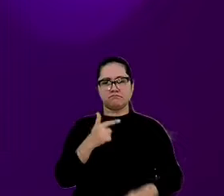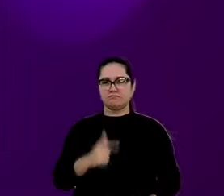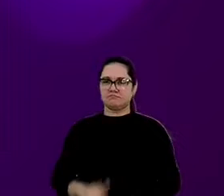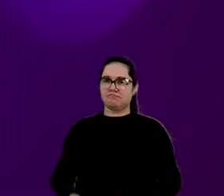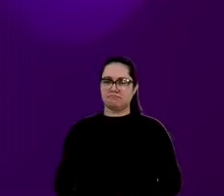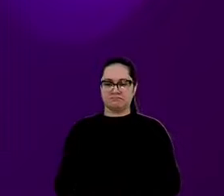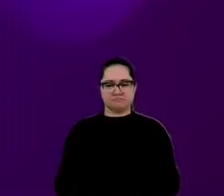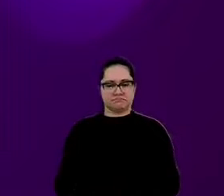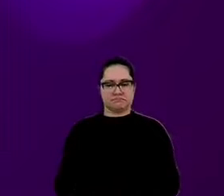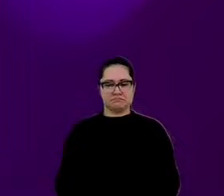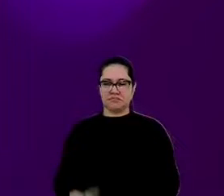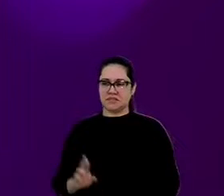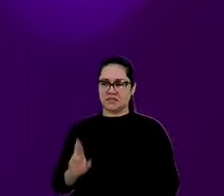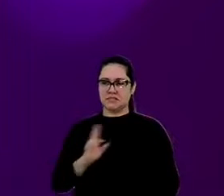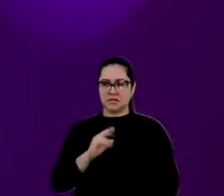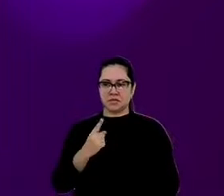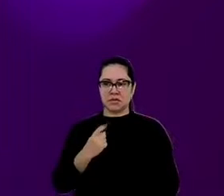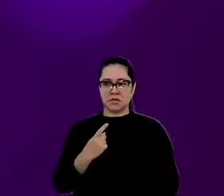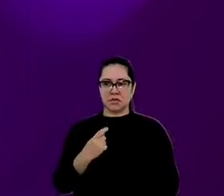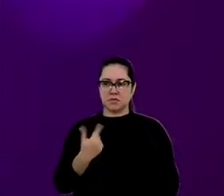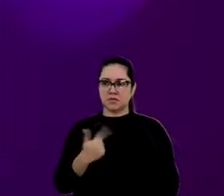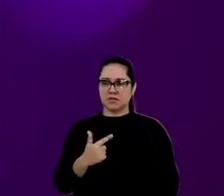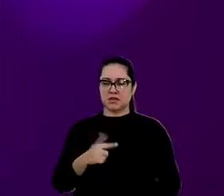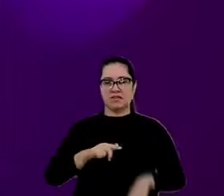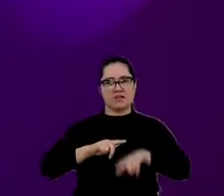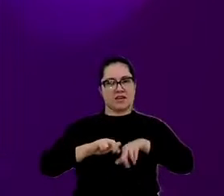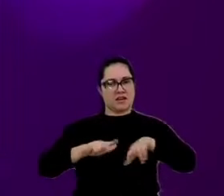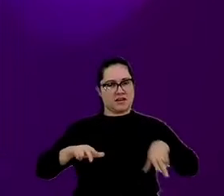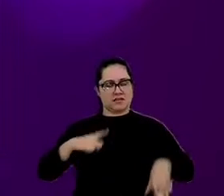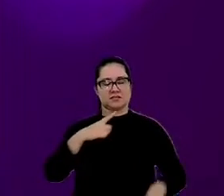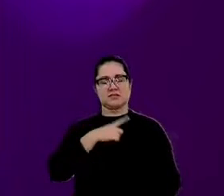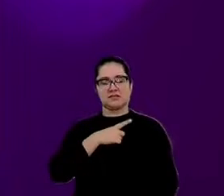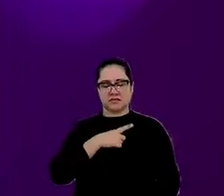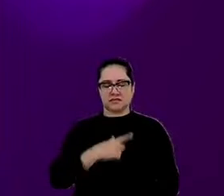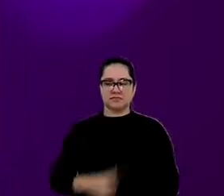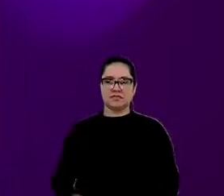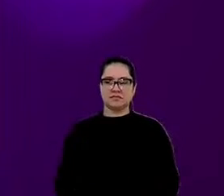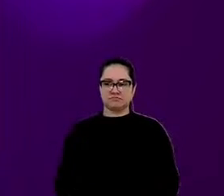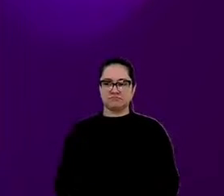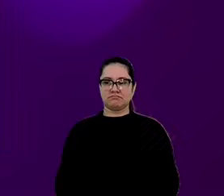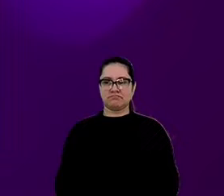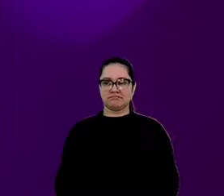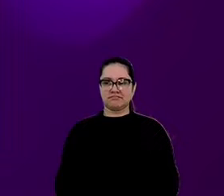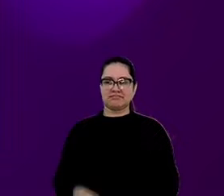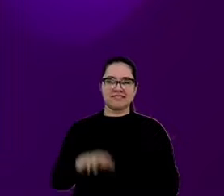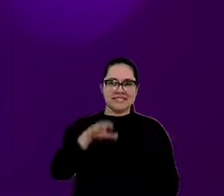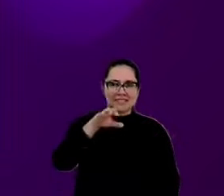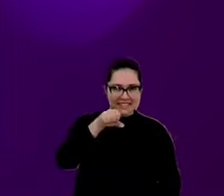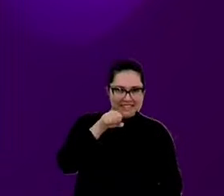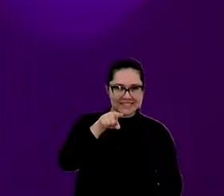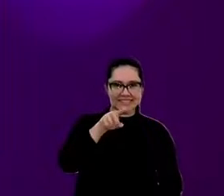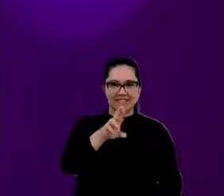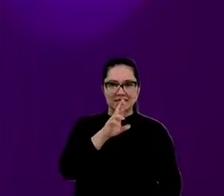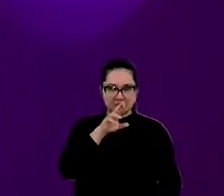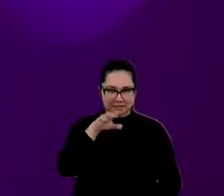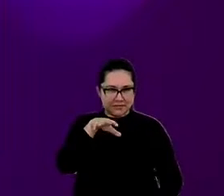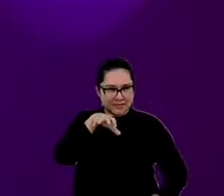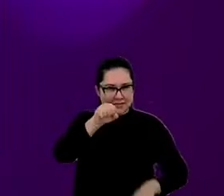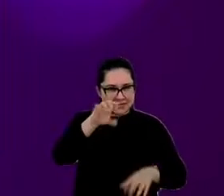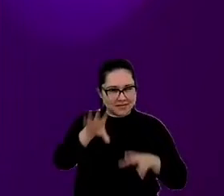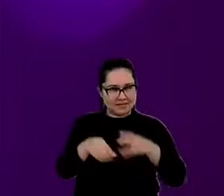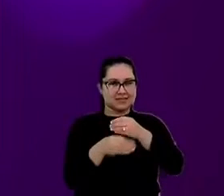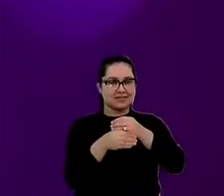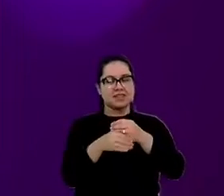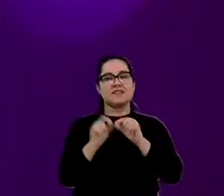tem essa resposta única. São várias variáveis. Cláudio, eu vou pegar uma carona nessa tua resposta